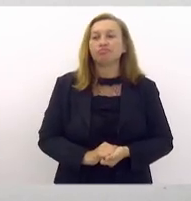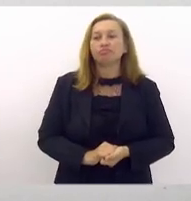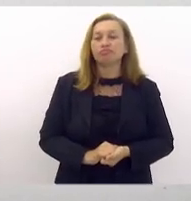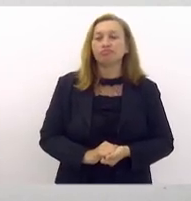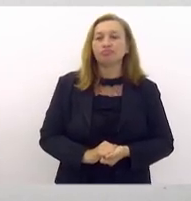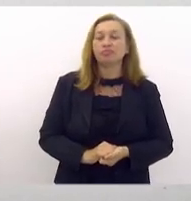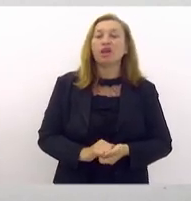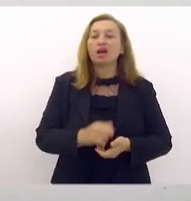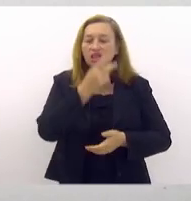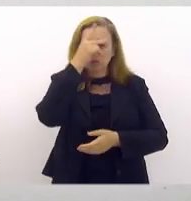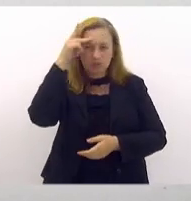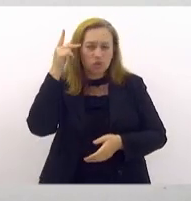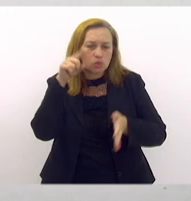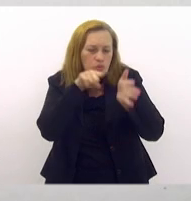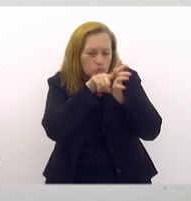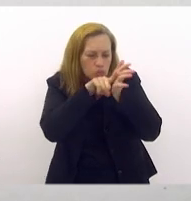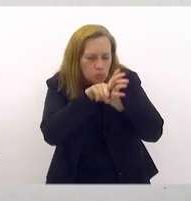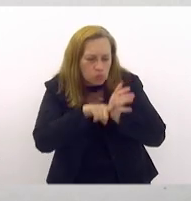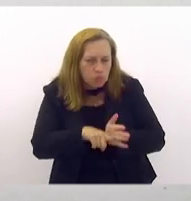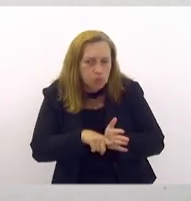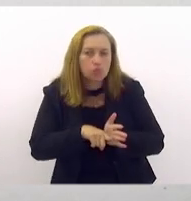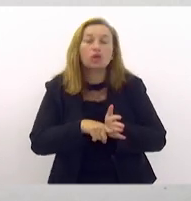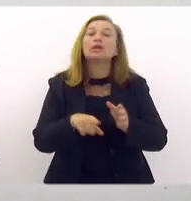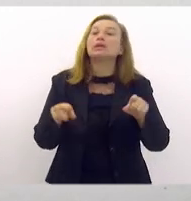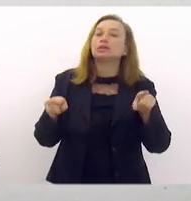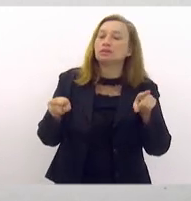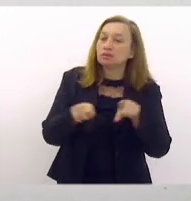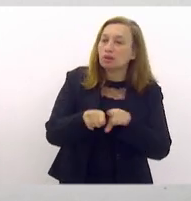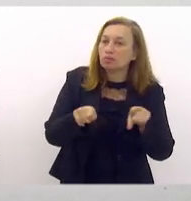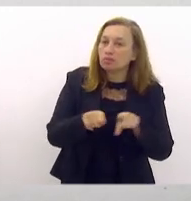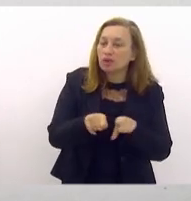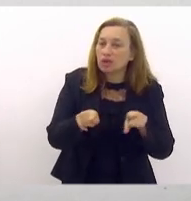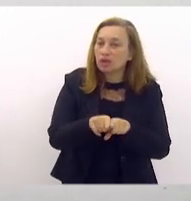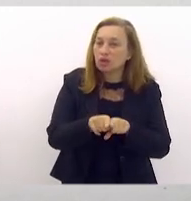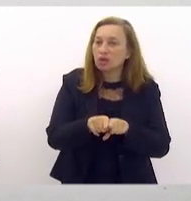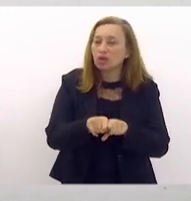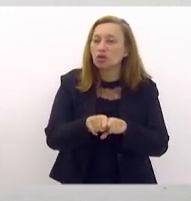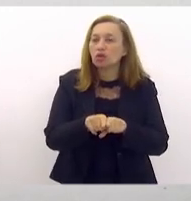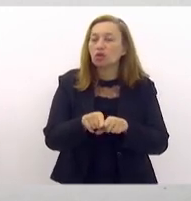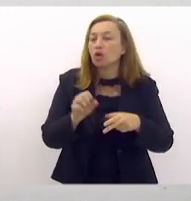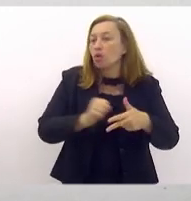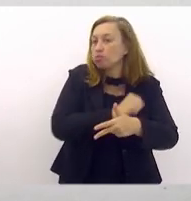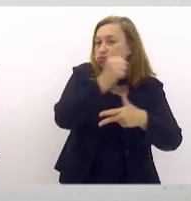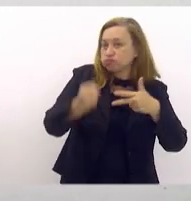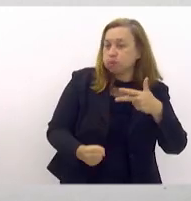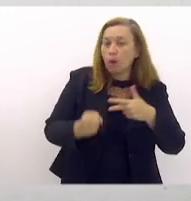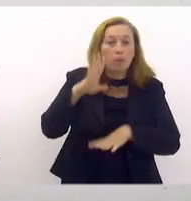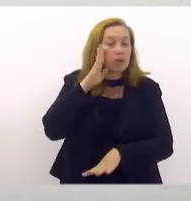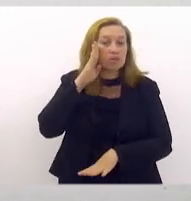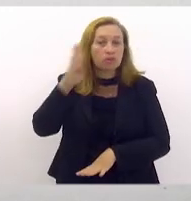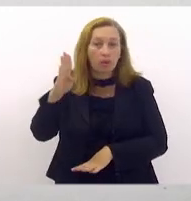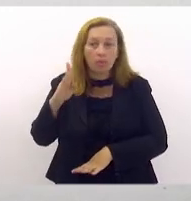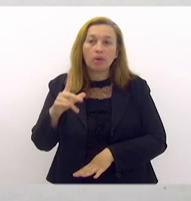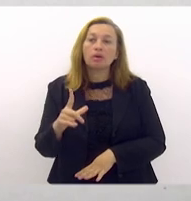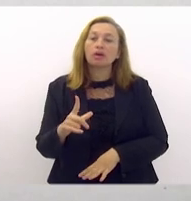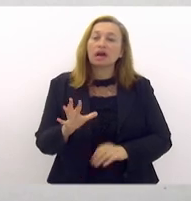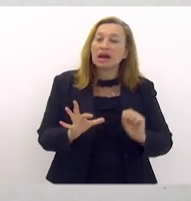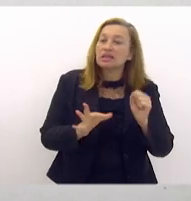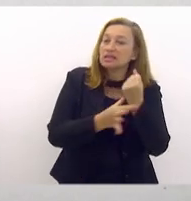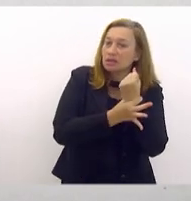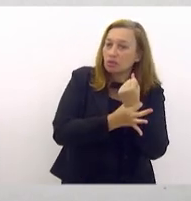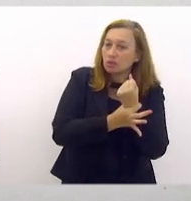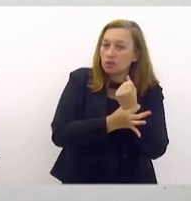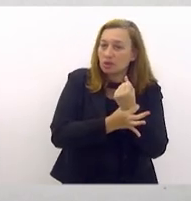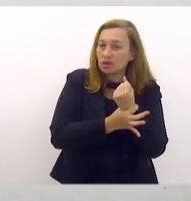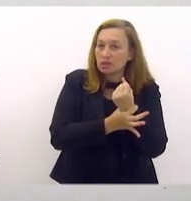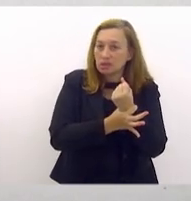os pesquisadores e também o poder público. Isso é fundamental para garantir que a gente tenha